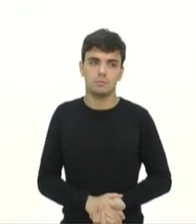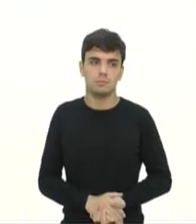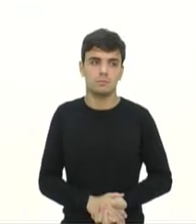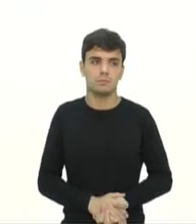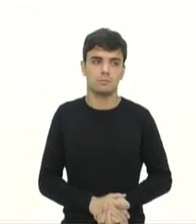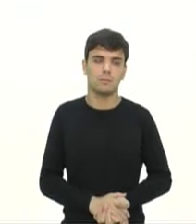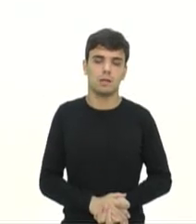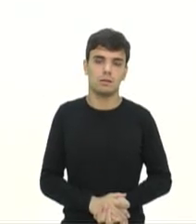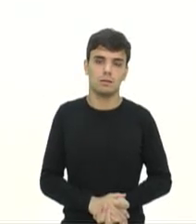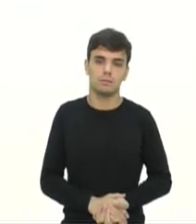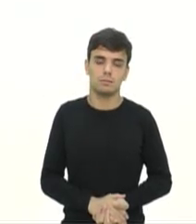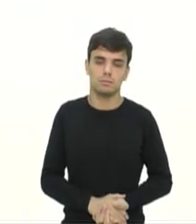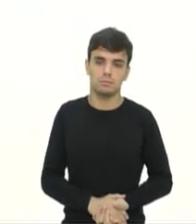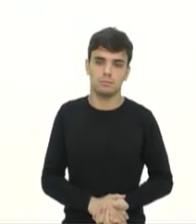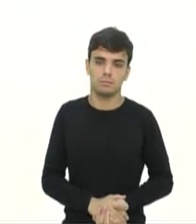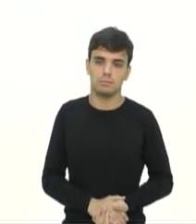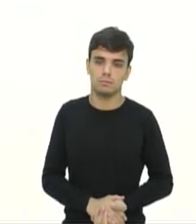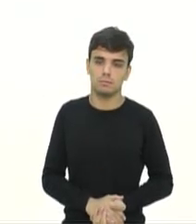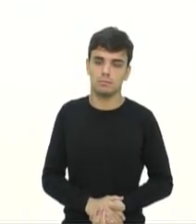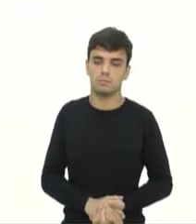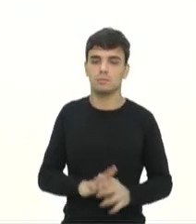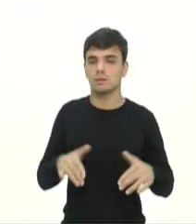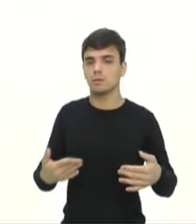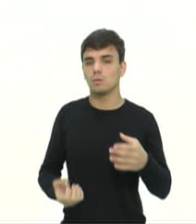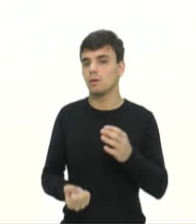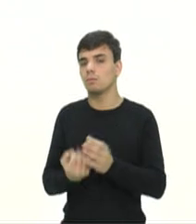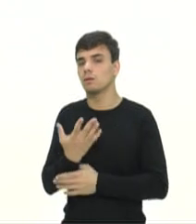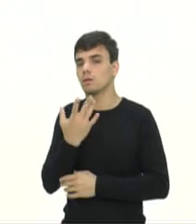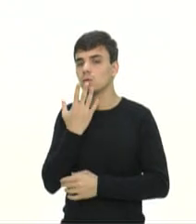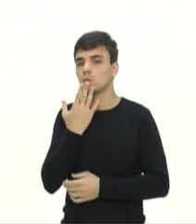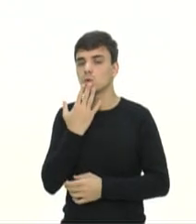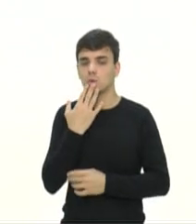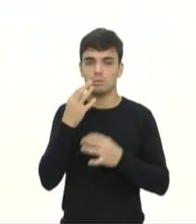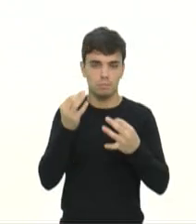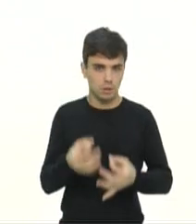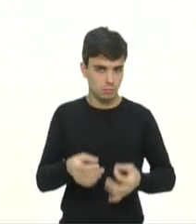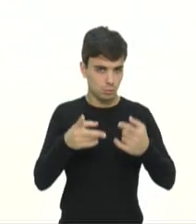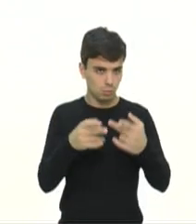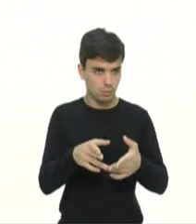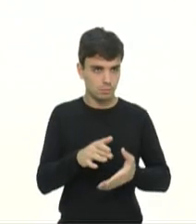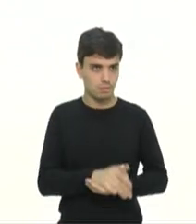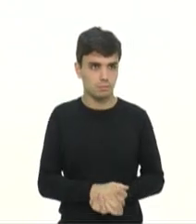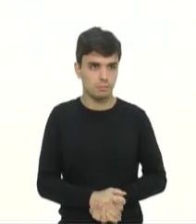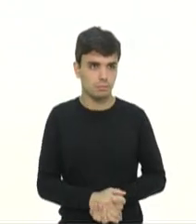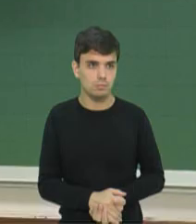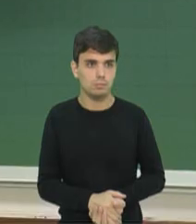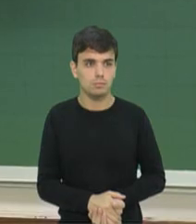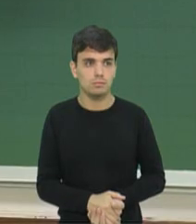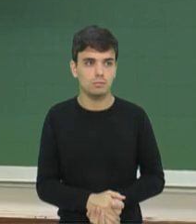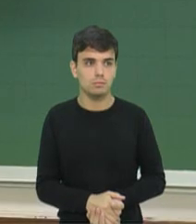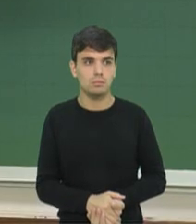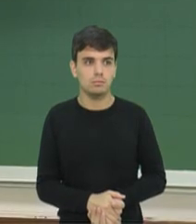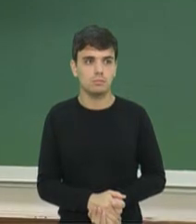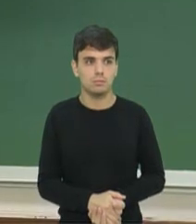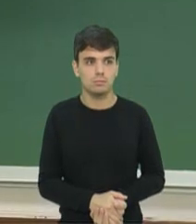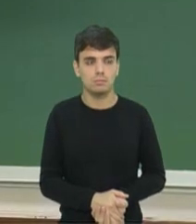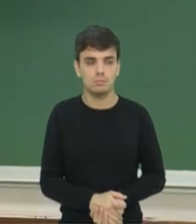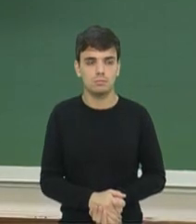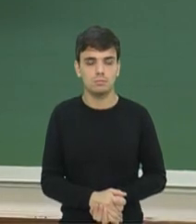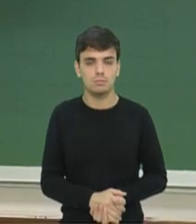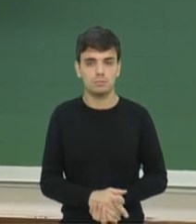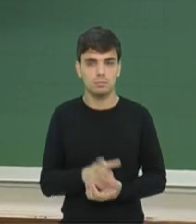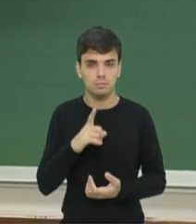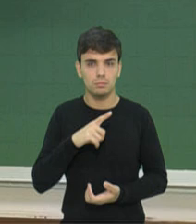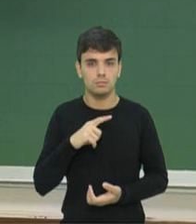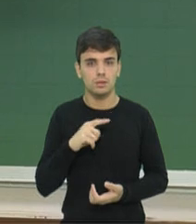Mas a origem, a essência dela, a cor é a mesma, né? Está retratada aqui para vocês, cada uma das escolas